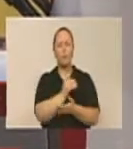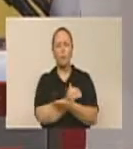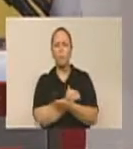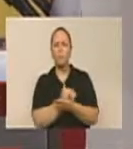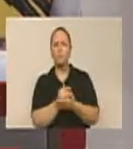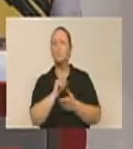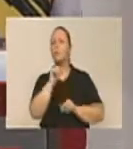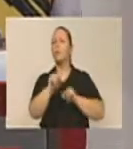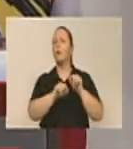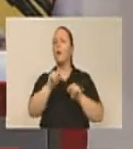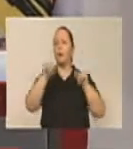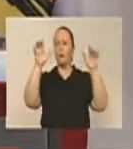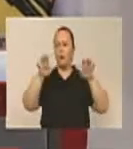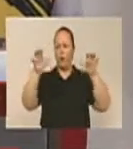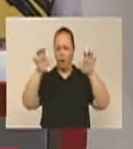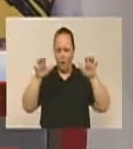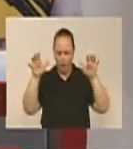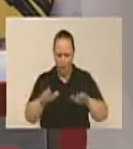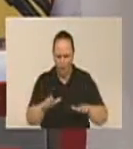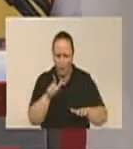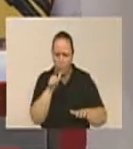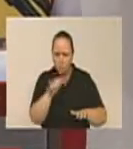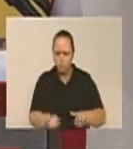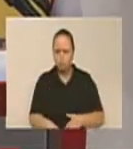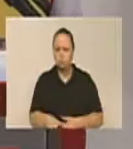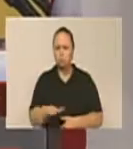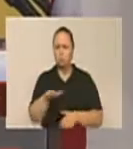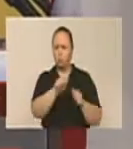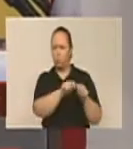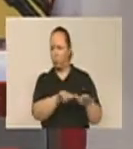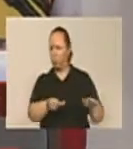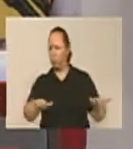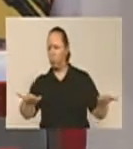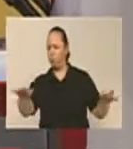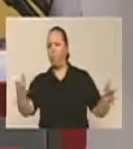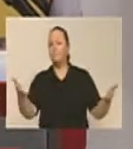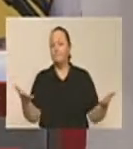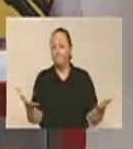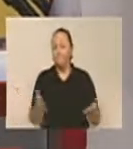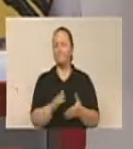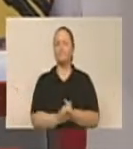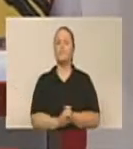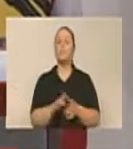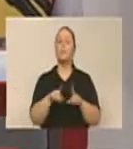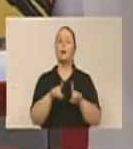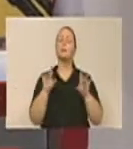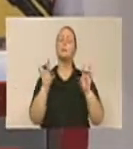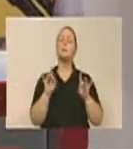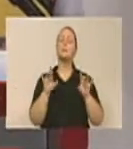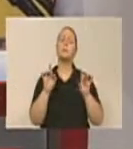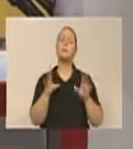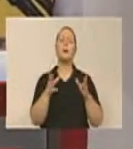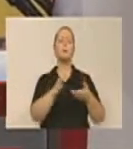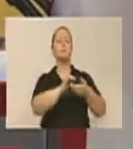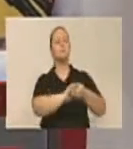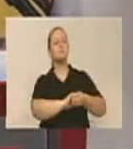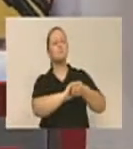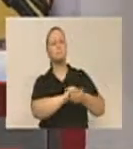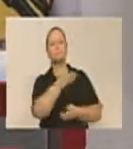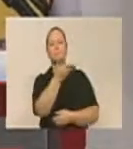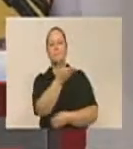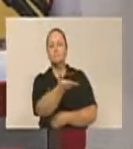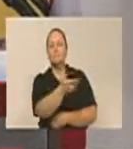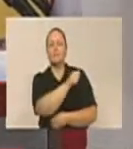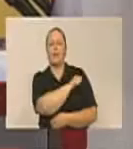forte, começaram já as bocas de lobo também entupidas e começaram a correr nas ruas. Mas em especial também quero cumprimentar as acadêmicas que estão nesta